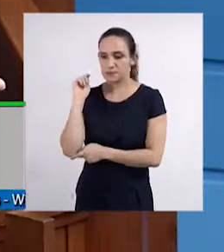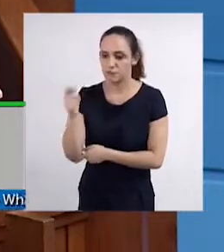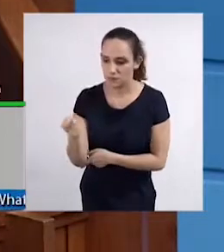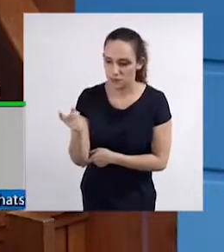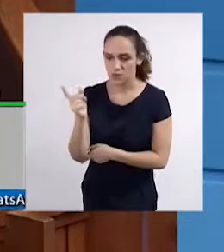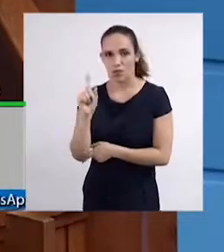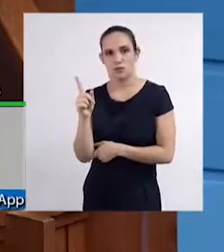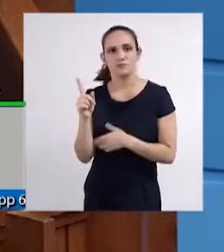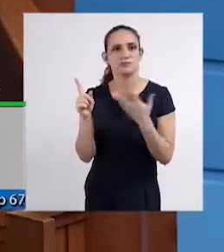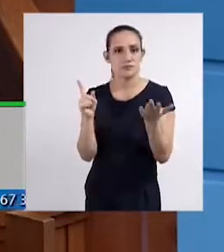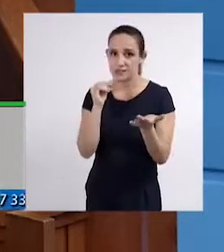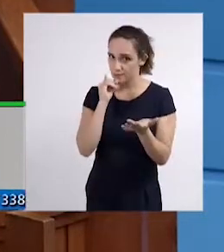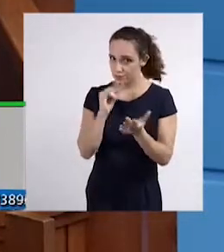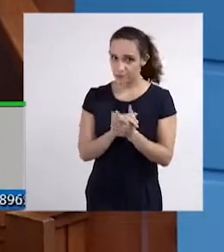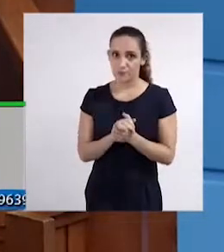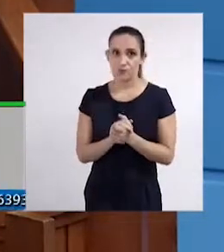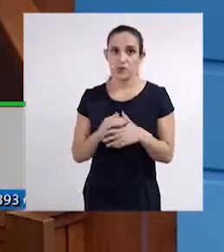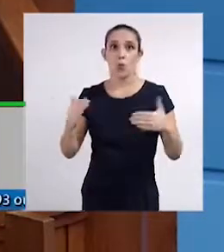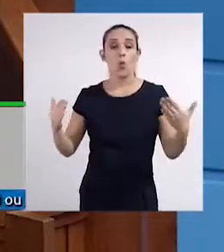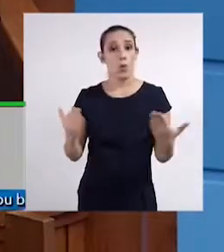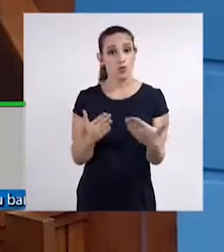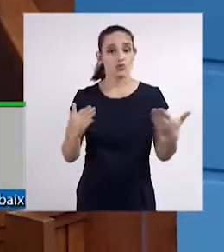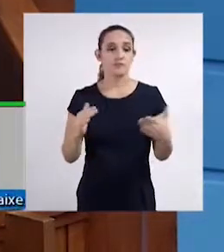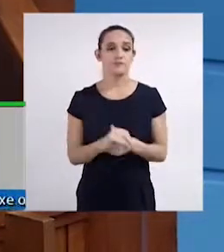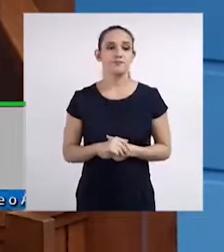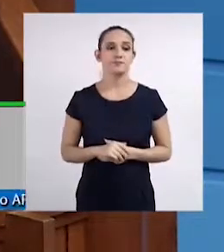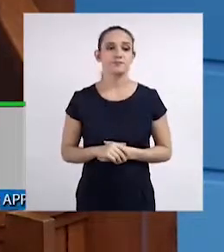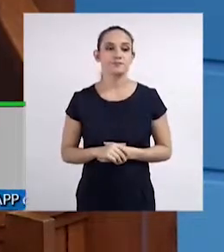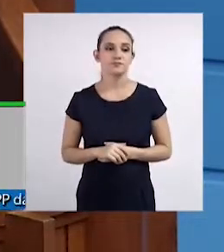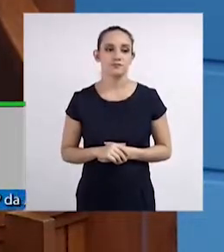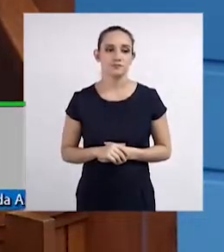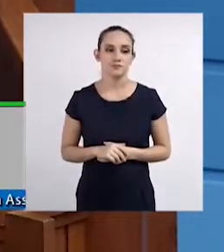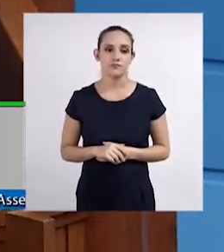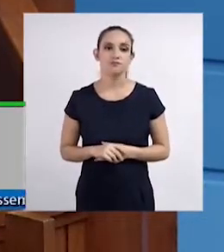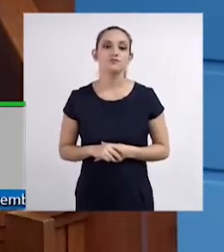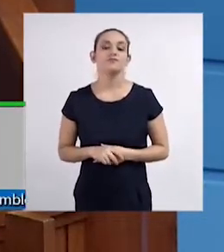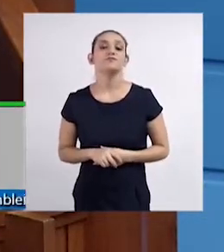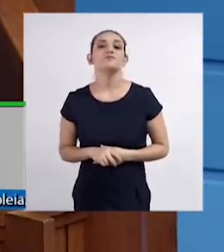Hoje tem a quantidade de um exemplar.